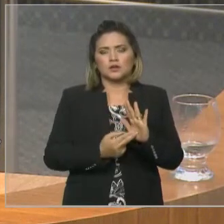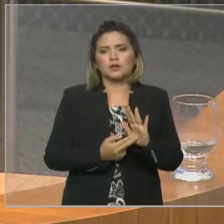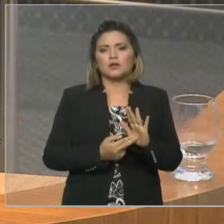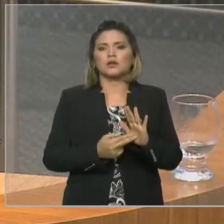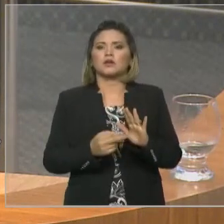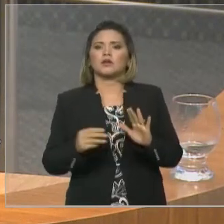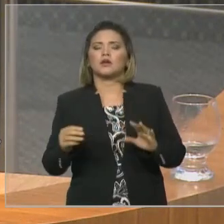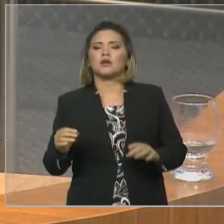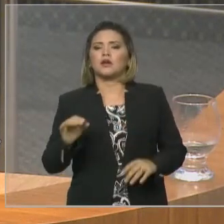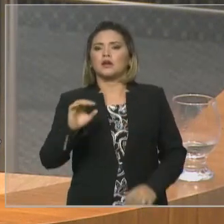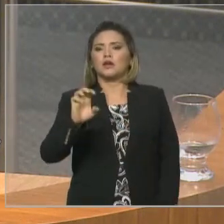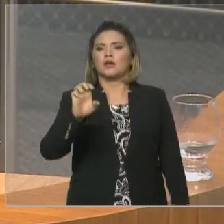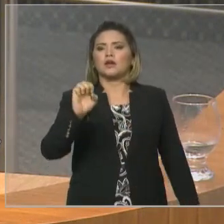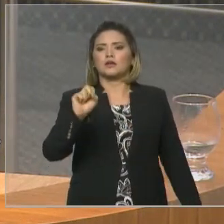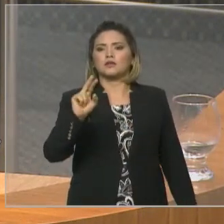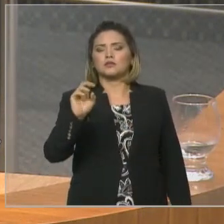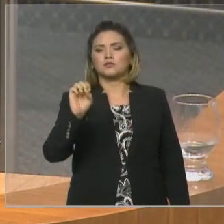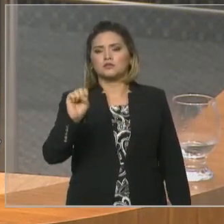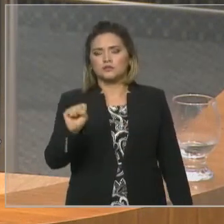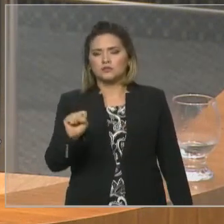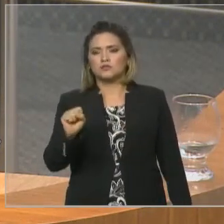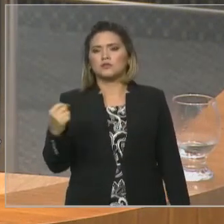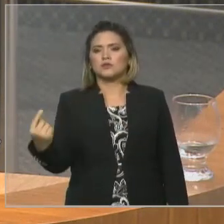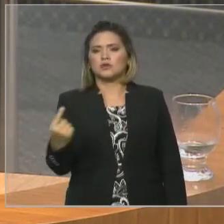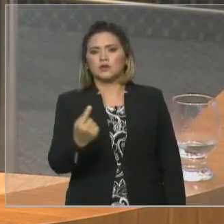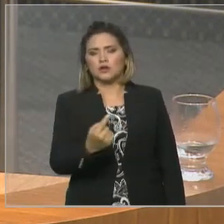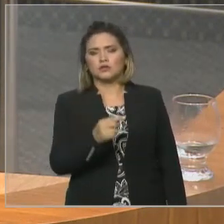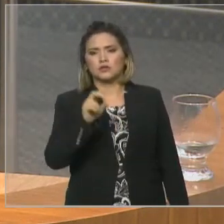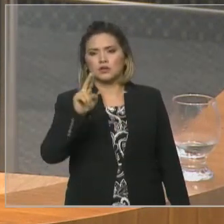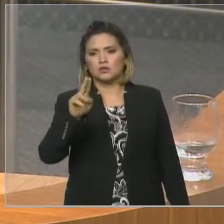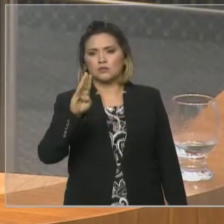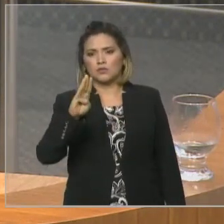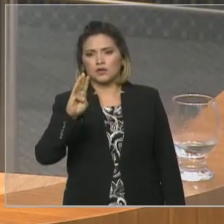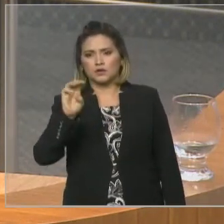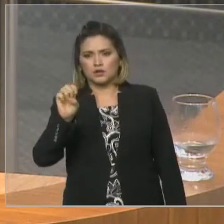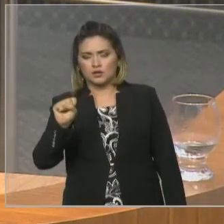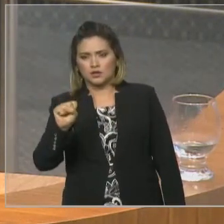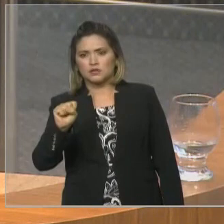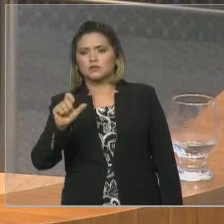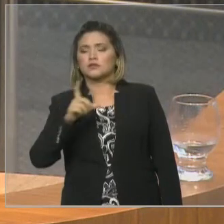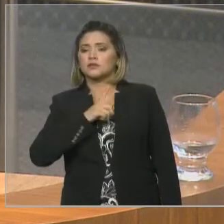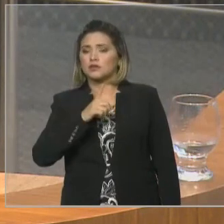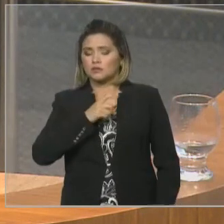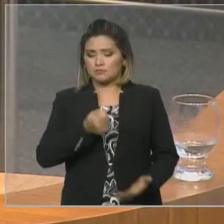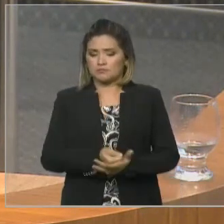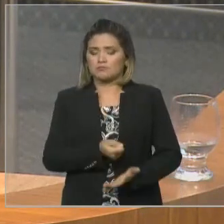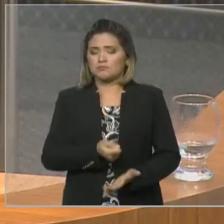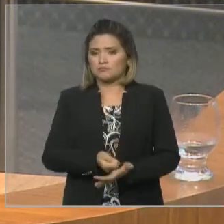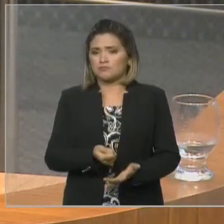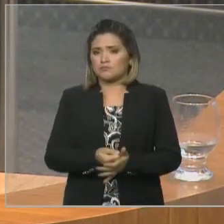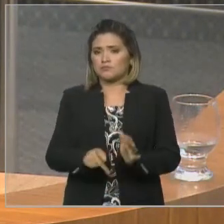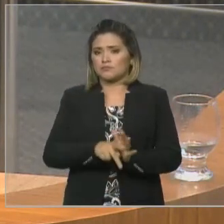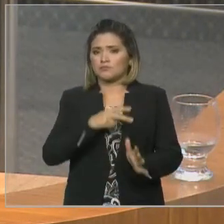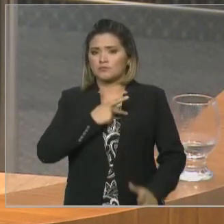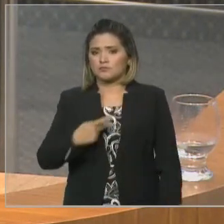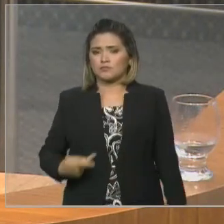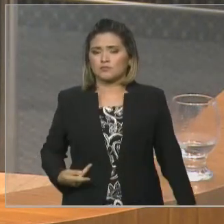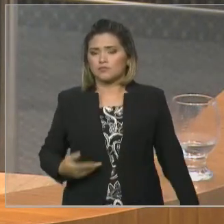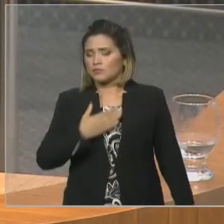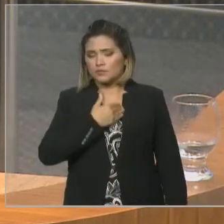prontuário eletrônico em cada unidade básica de saúde. Isso é uma exigência, inclusive, do Ministério, nós sabemos disso, quem milita na saúde sabe